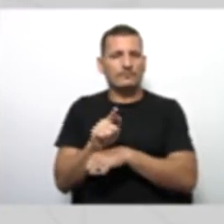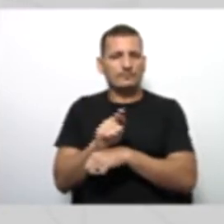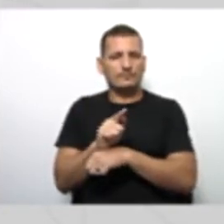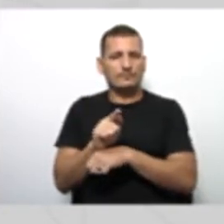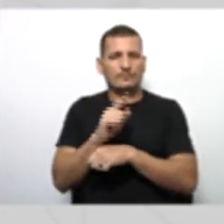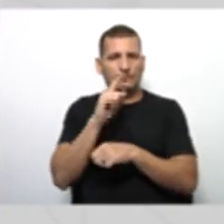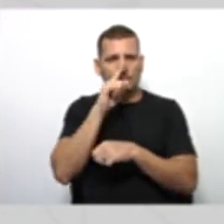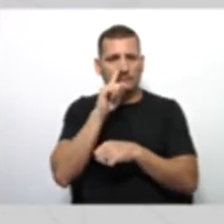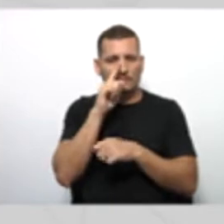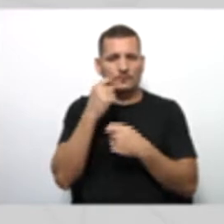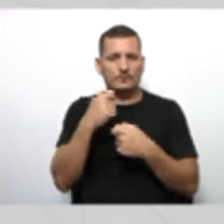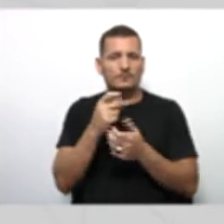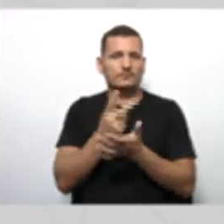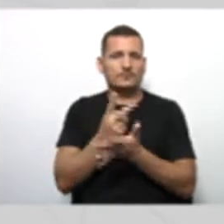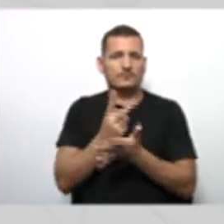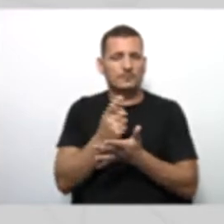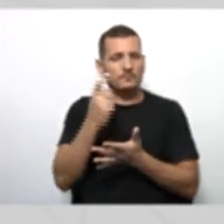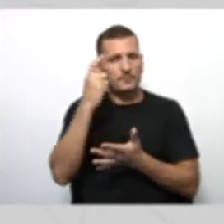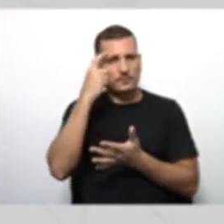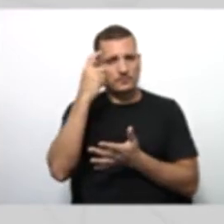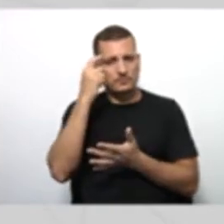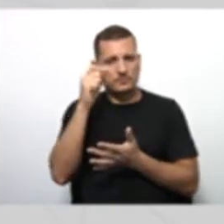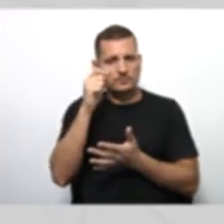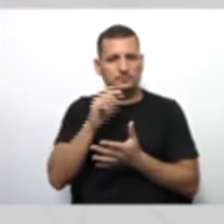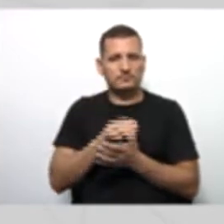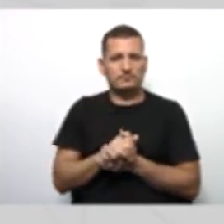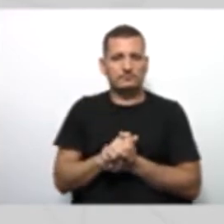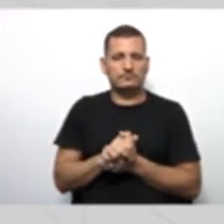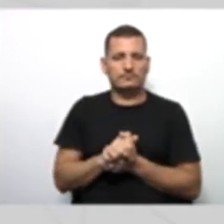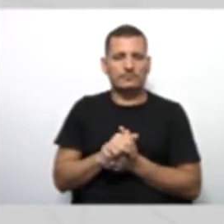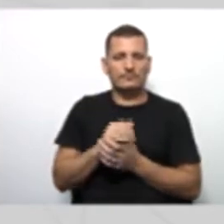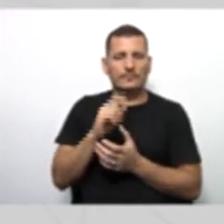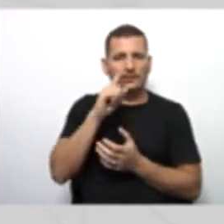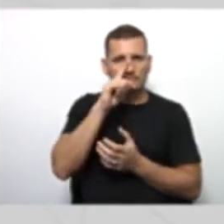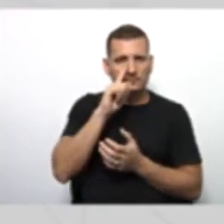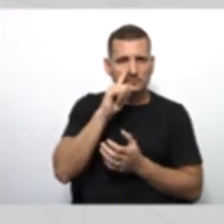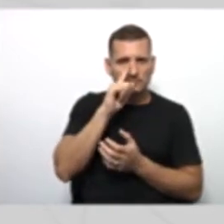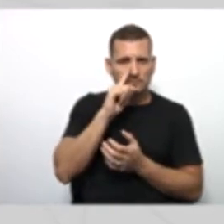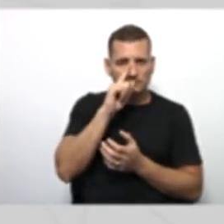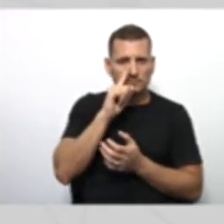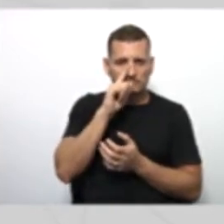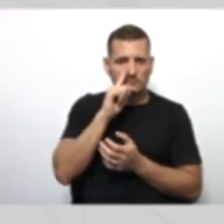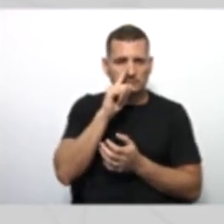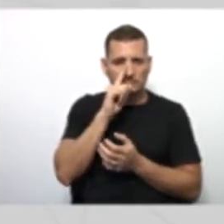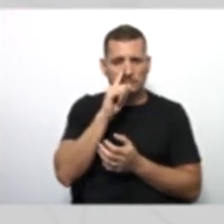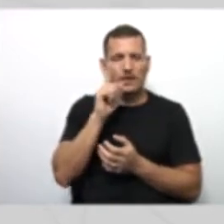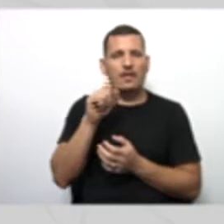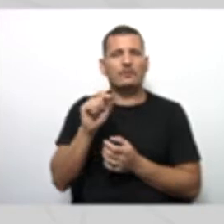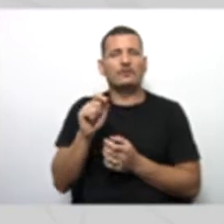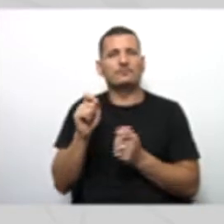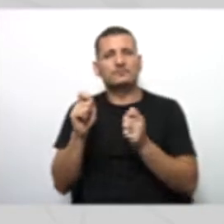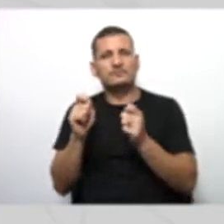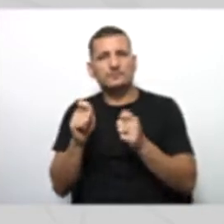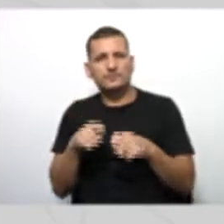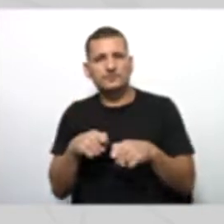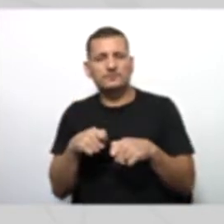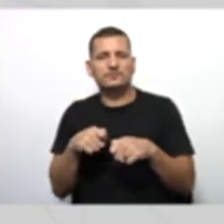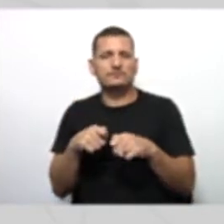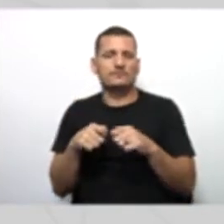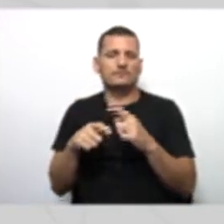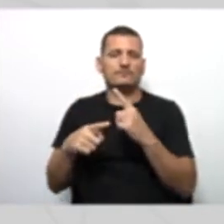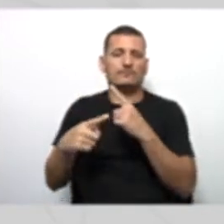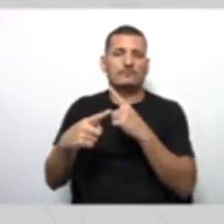que ter em mente sempre que o risco, ele é o quê? Ele é a probabilidade versus o impacto,